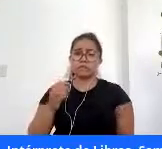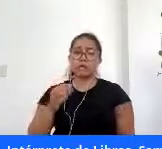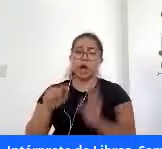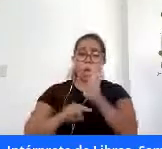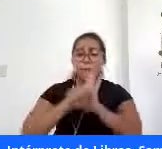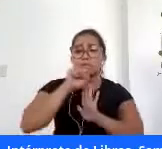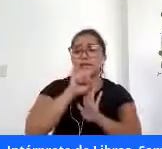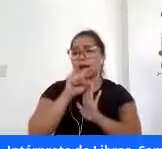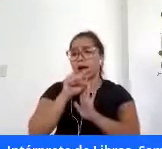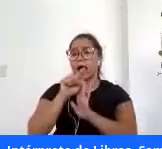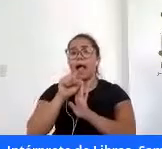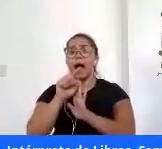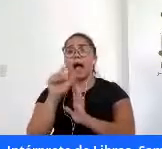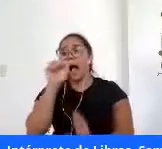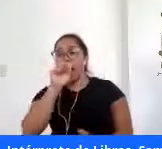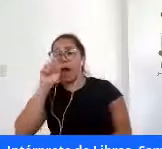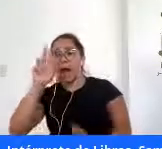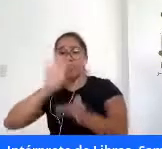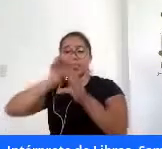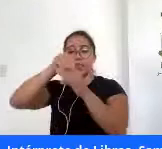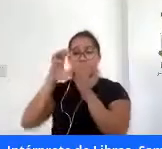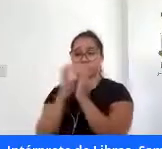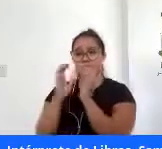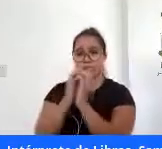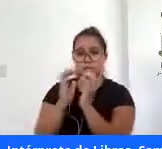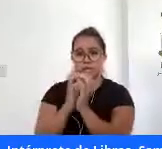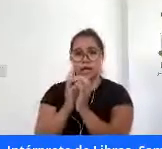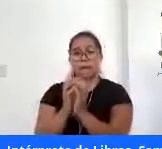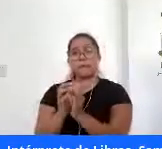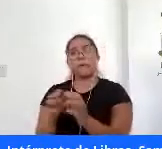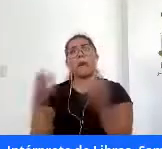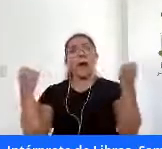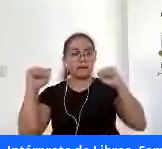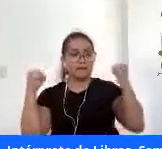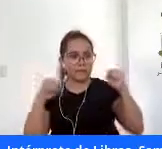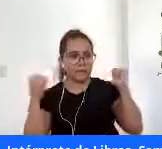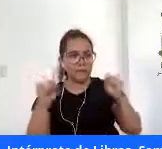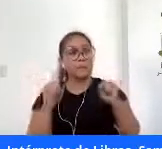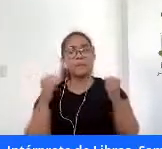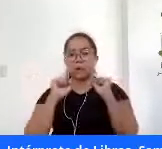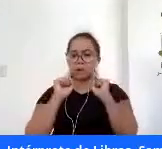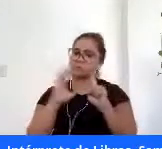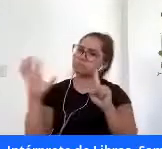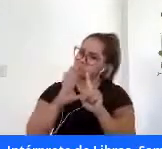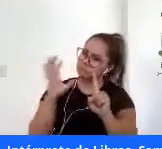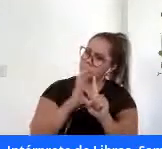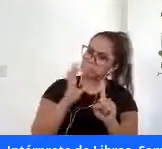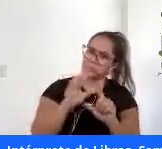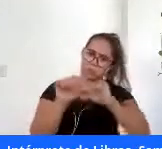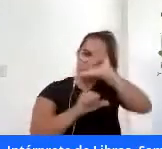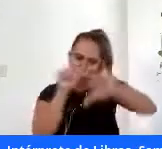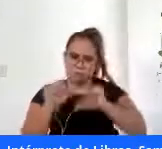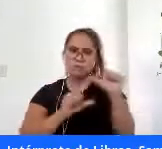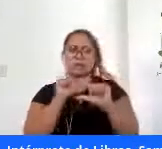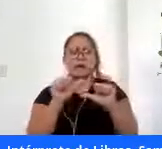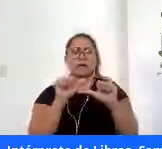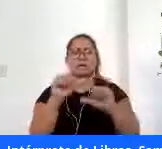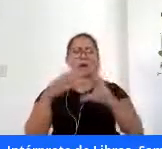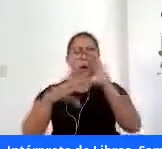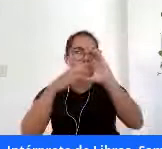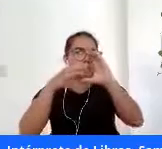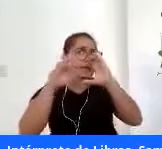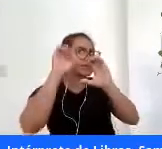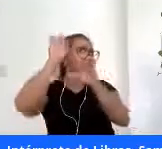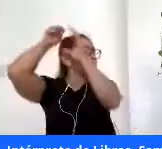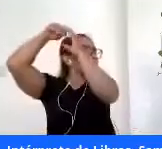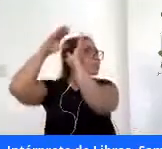cérebro. Então, você vendo a atividade física proporcionando um aumento, uma alteração nessa comunicação dos neurônios e